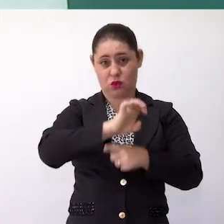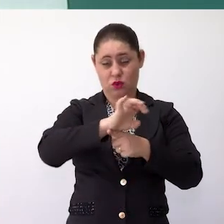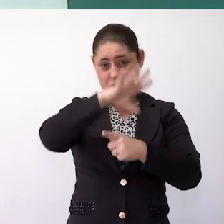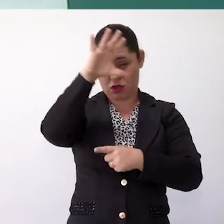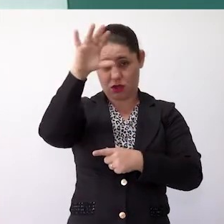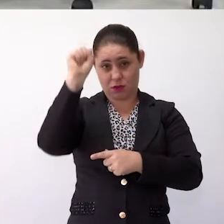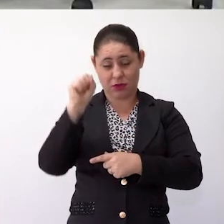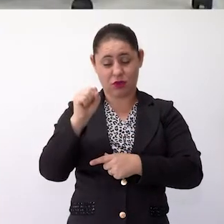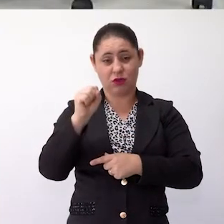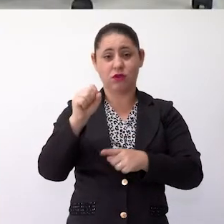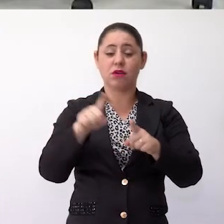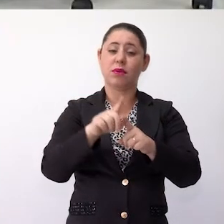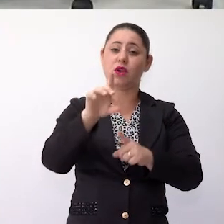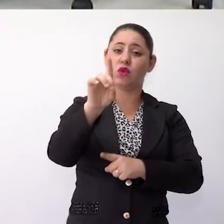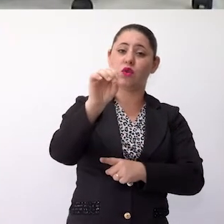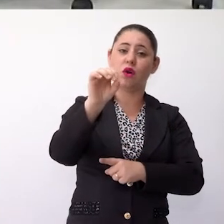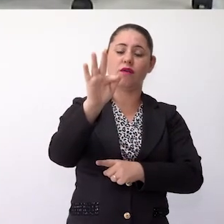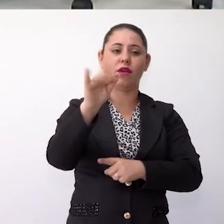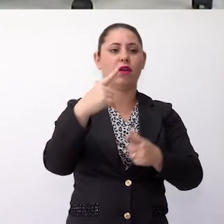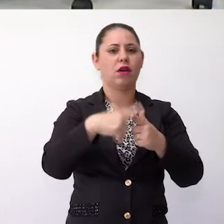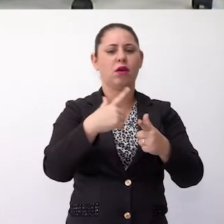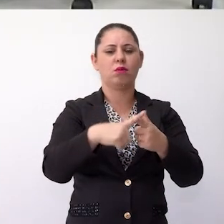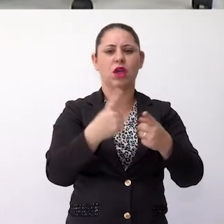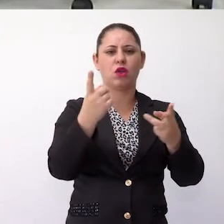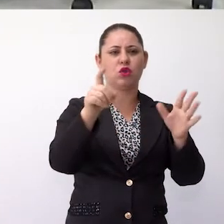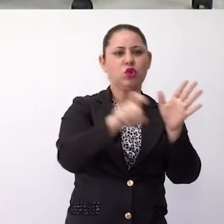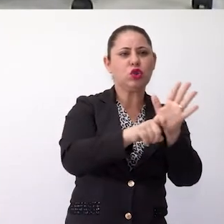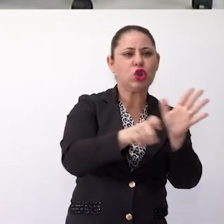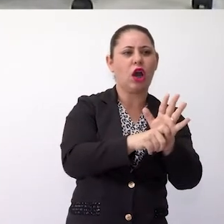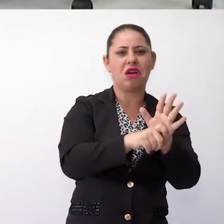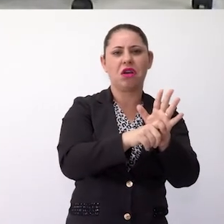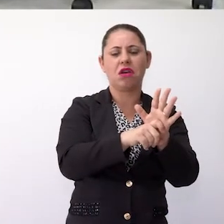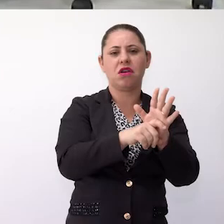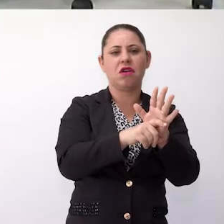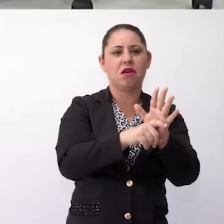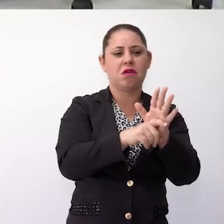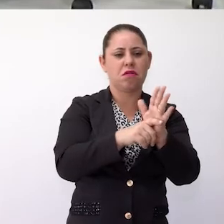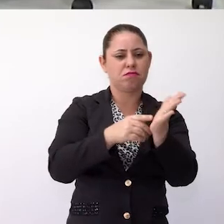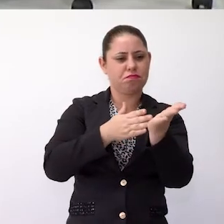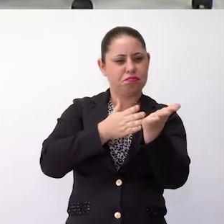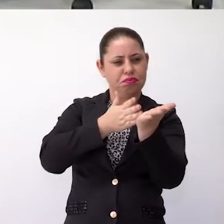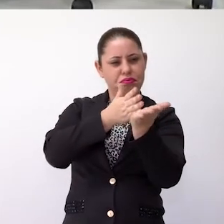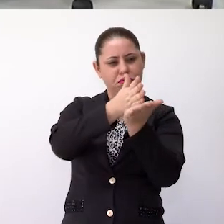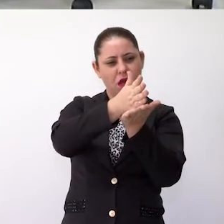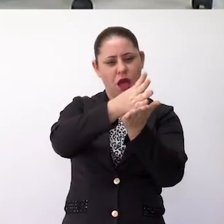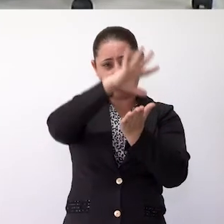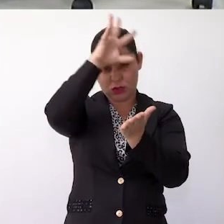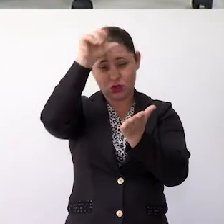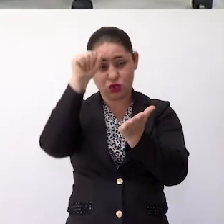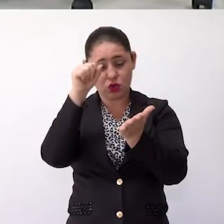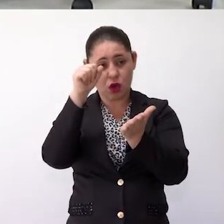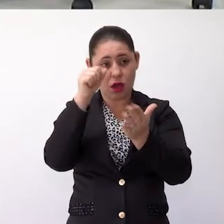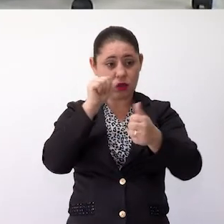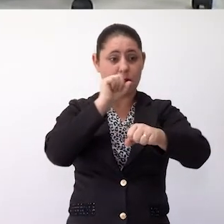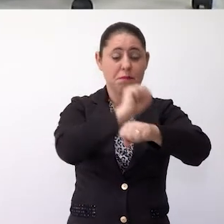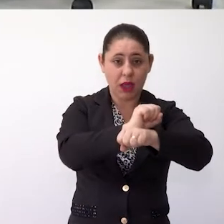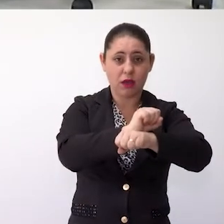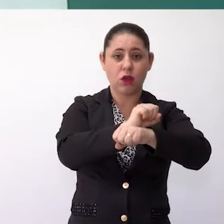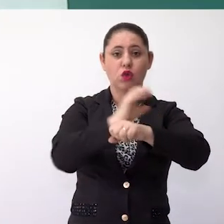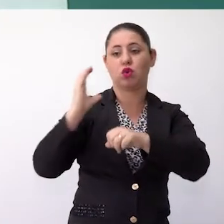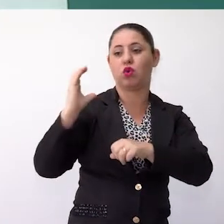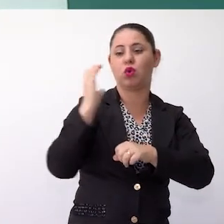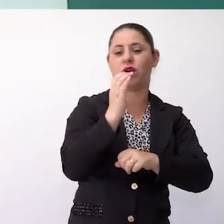O DOF presta a todo o Brasil. Porque essa droga vai tudo para Rio de Janeiro, Exatamente, São Paulo, grandes centros, né? Nós somos um corredor de passagem, nós impedimos que o